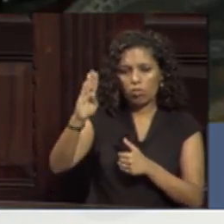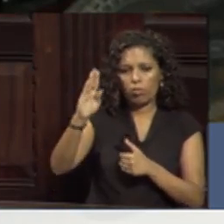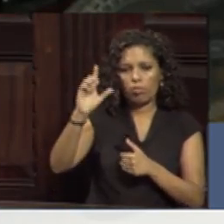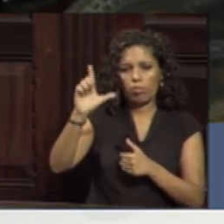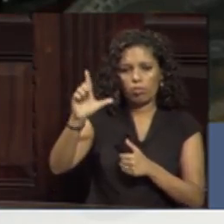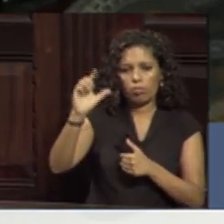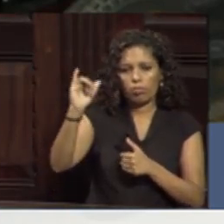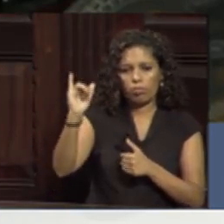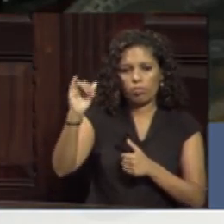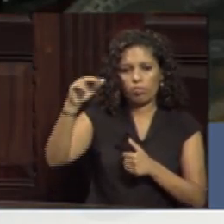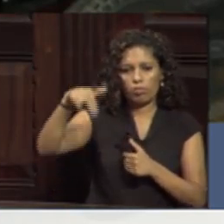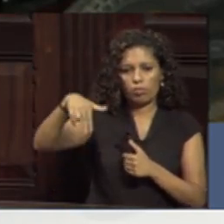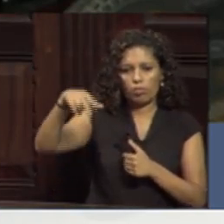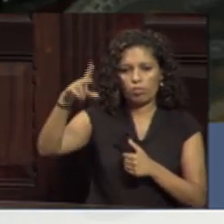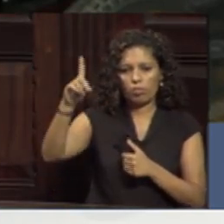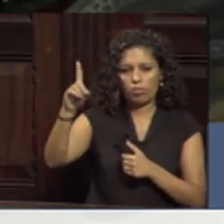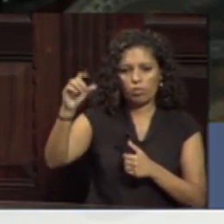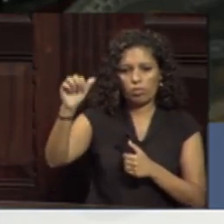de seguranças,